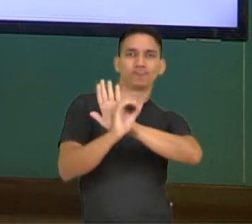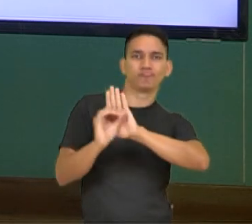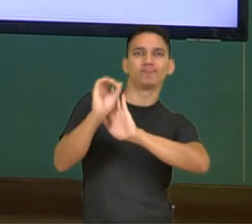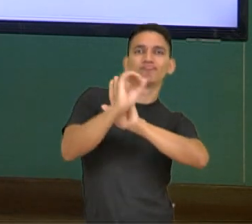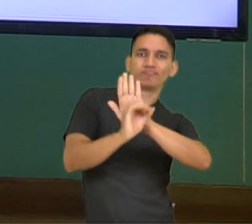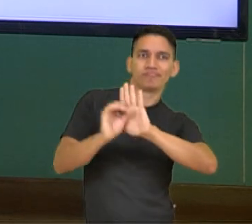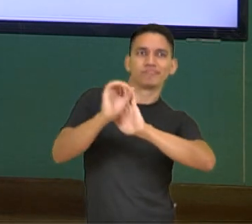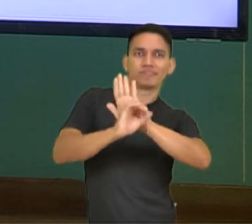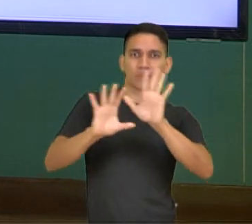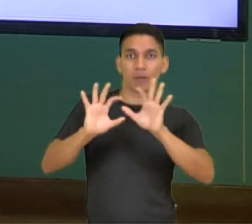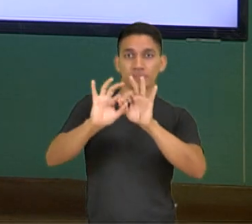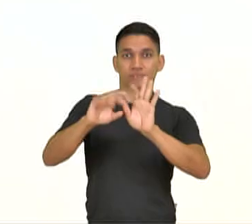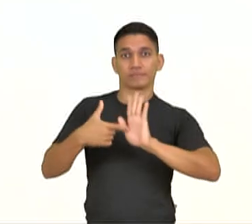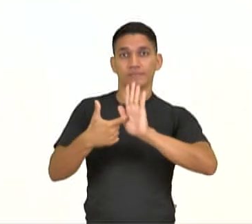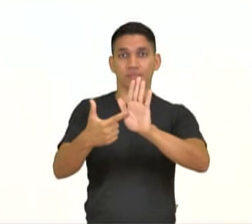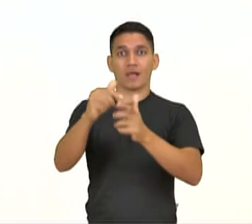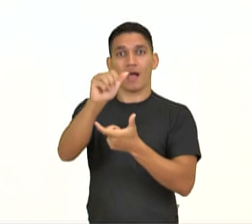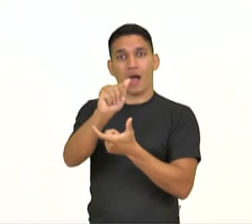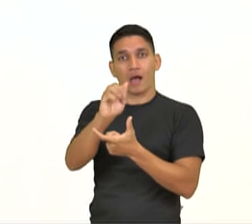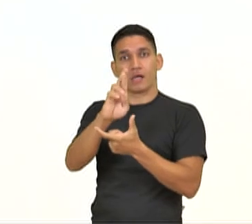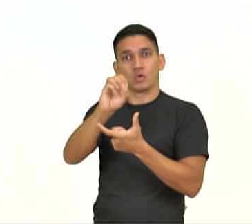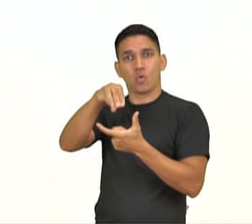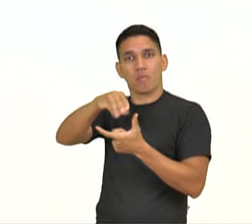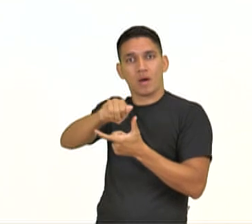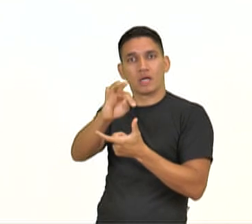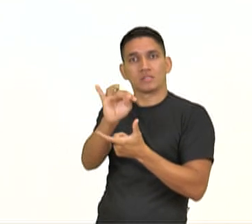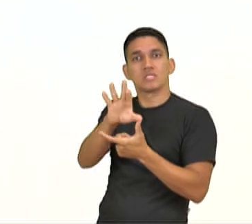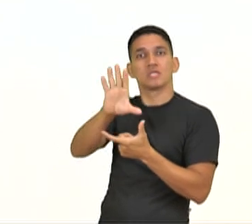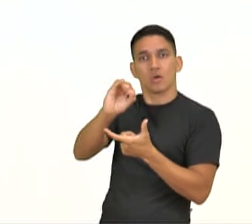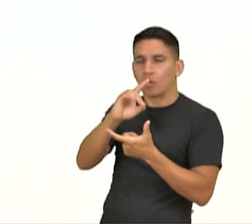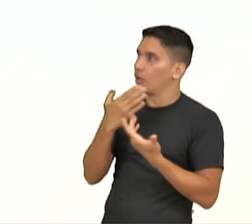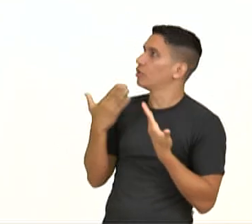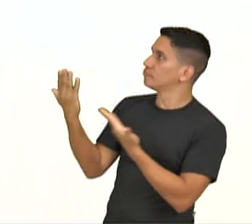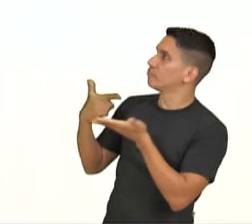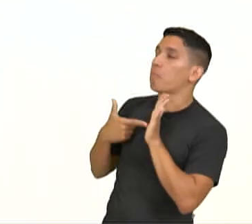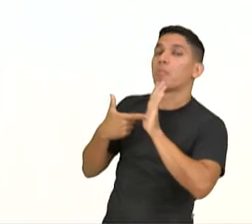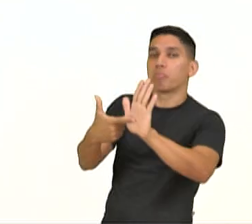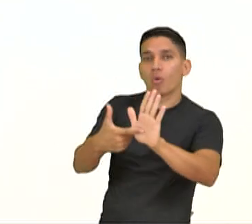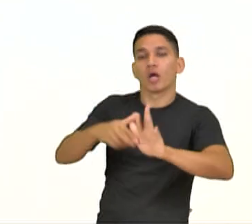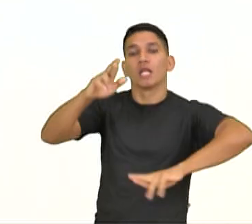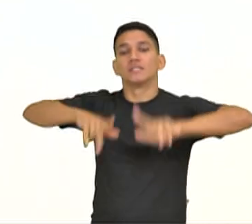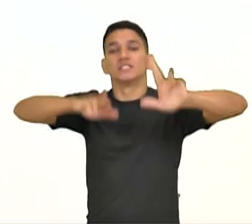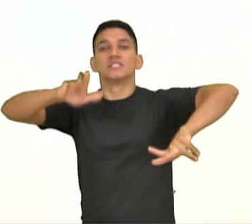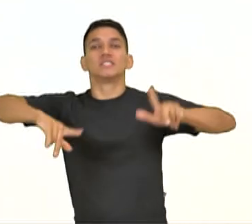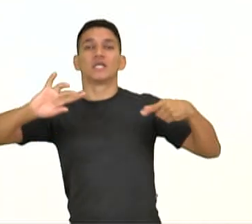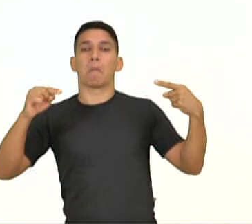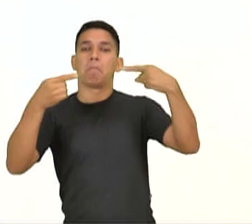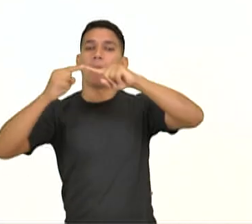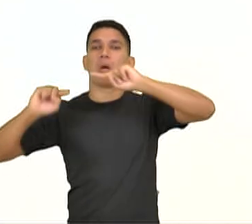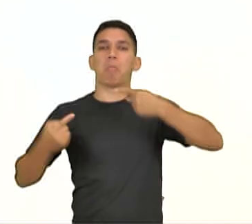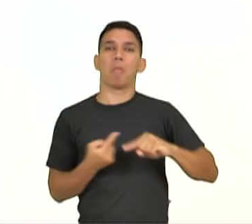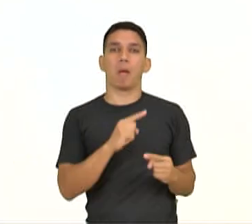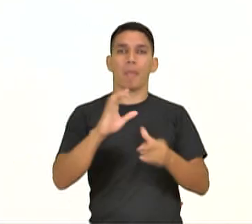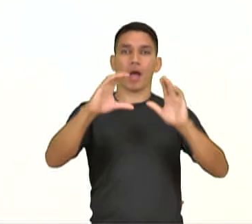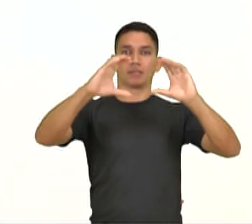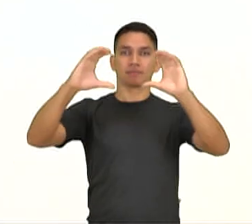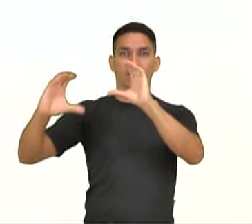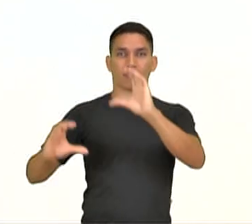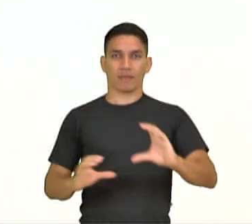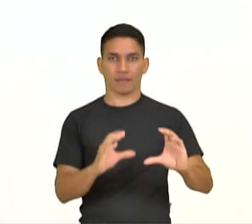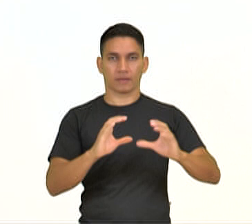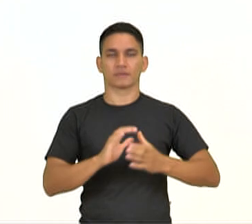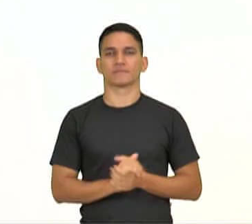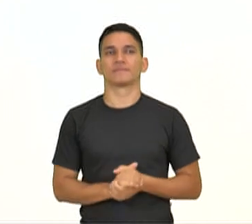para poder representar aqui essas alternâncias das duplas ligações químicas. Muito